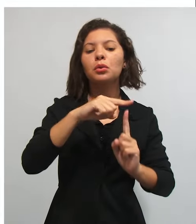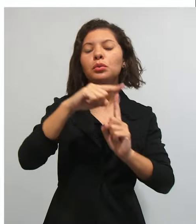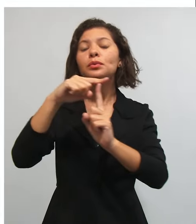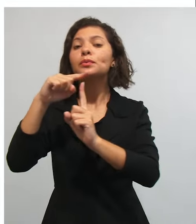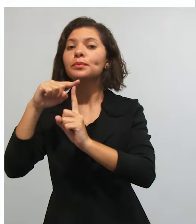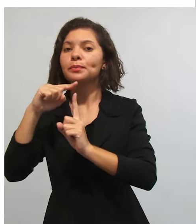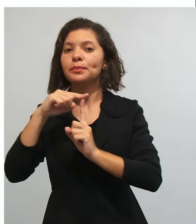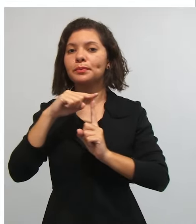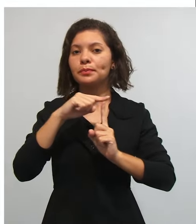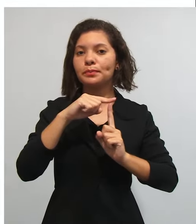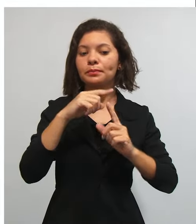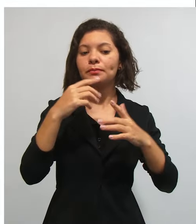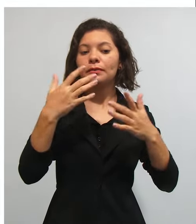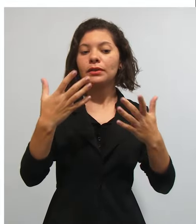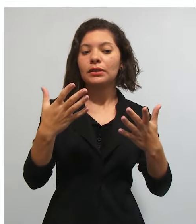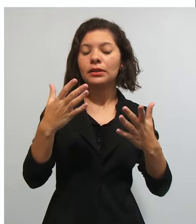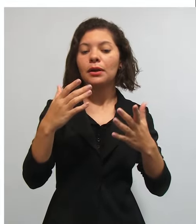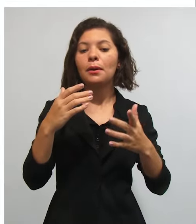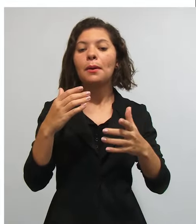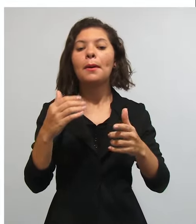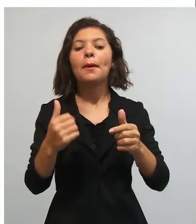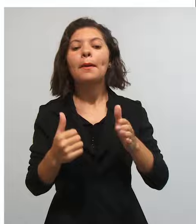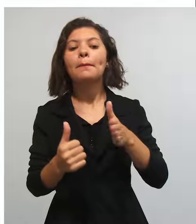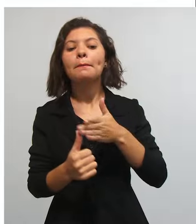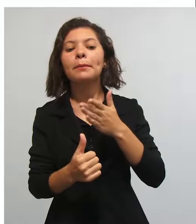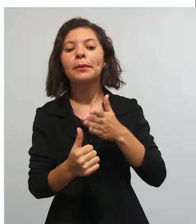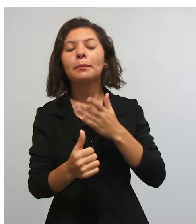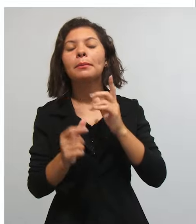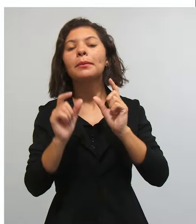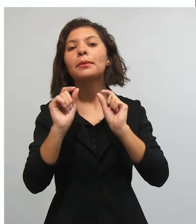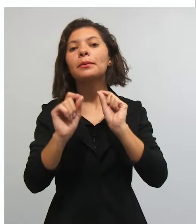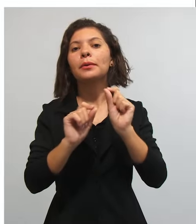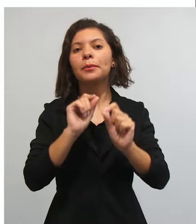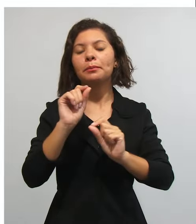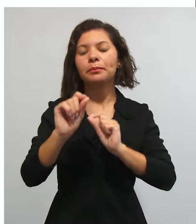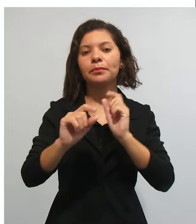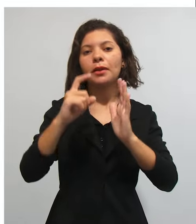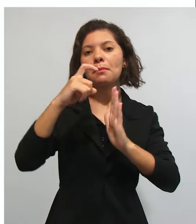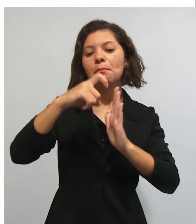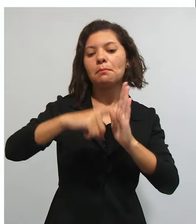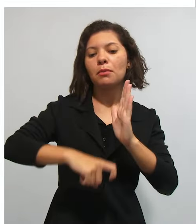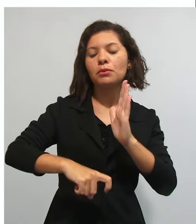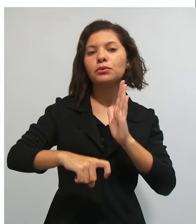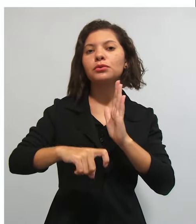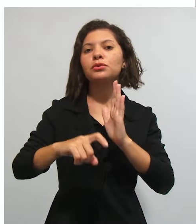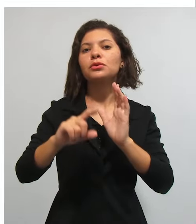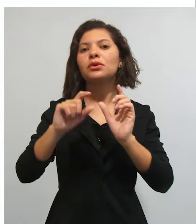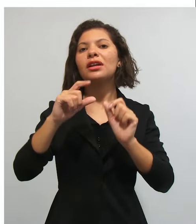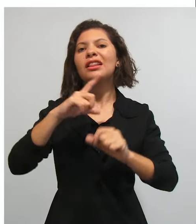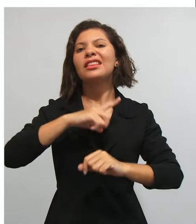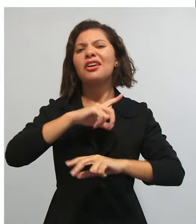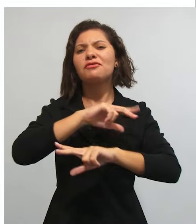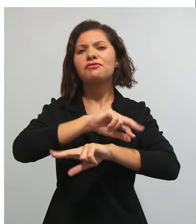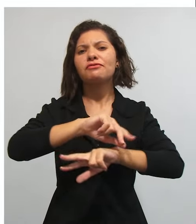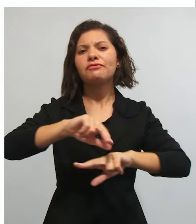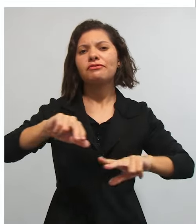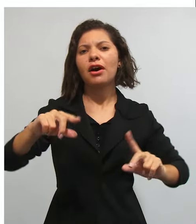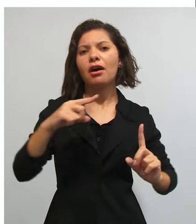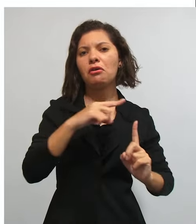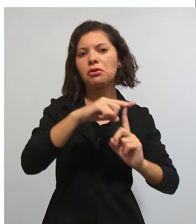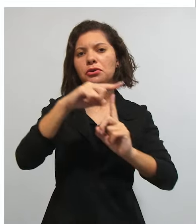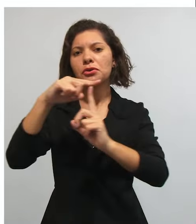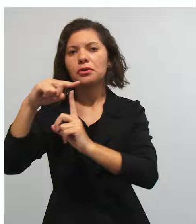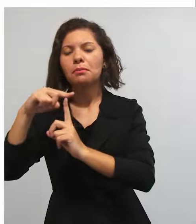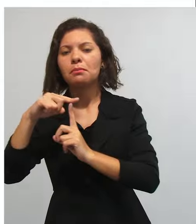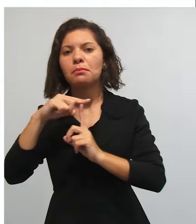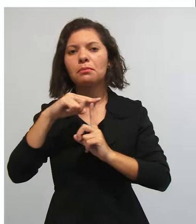Então, na origem, impostos, taxas e contribuições de melhorias, eu vou ter várias espécies. Então, uma das